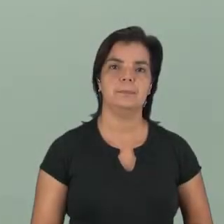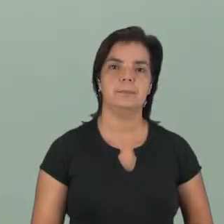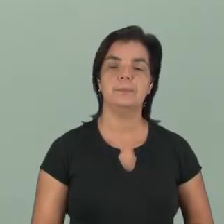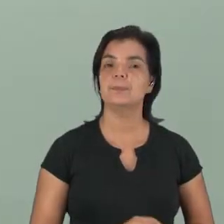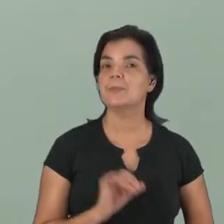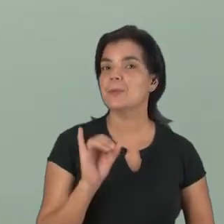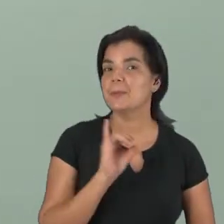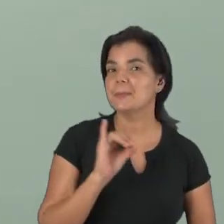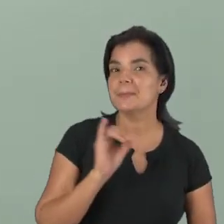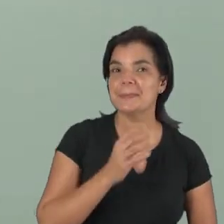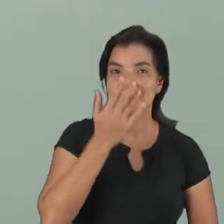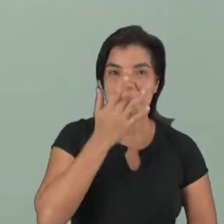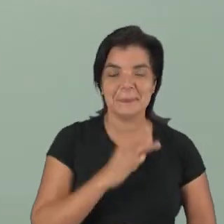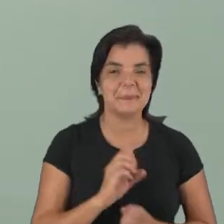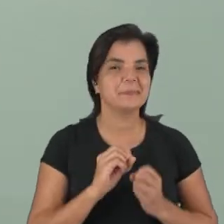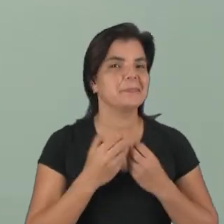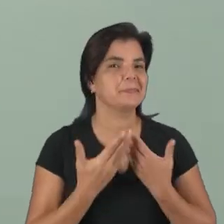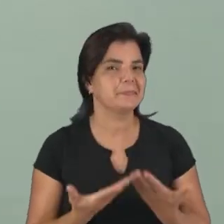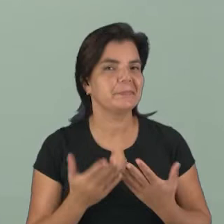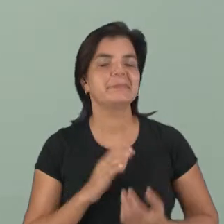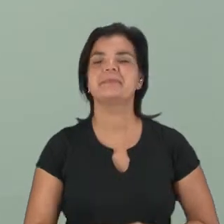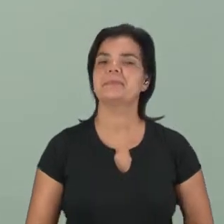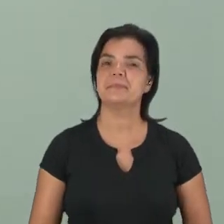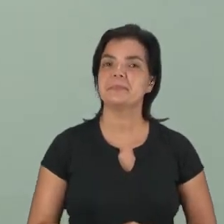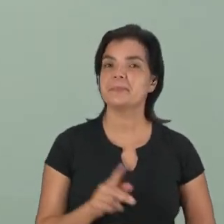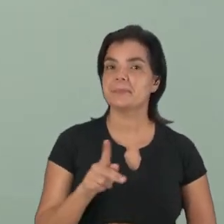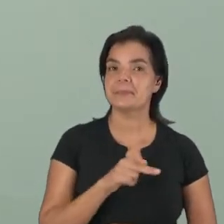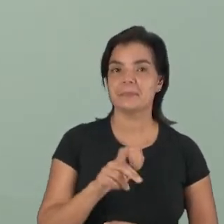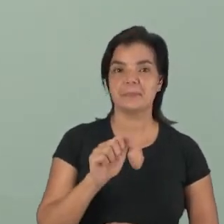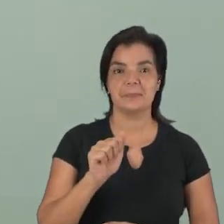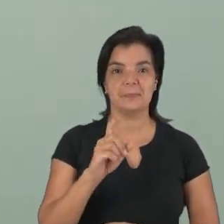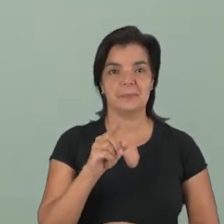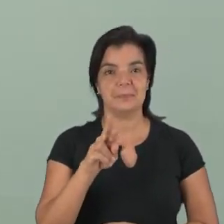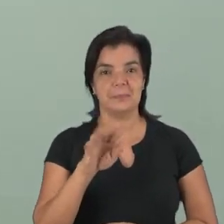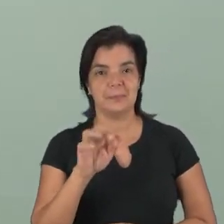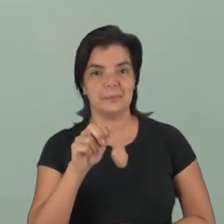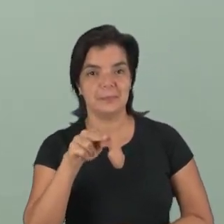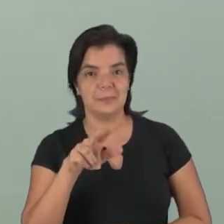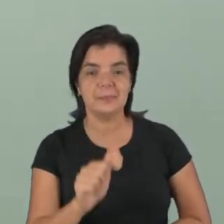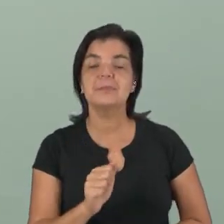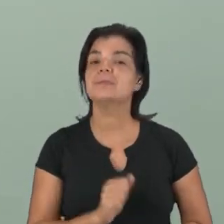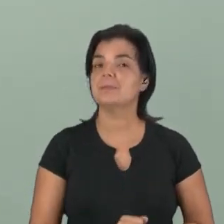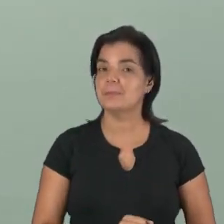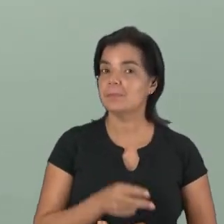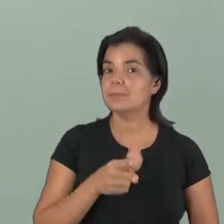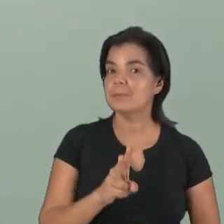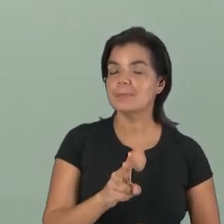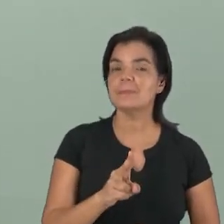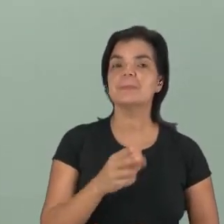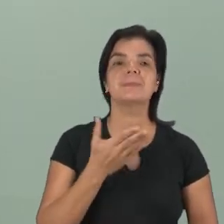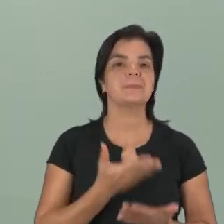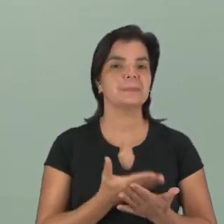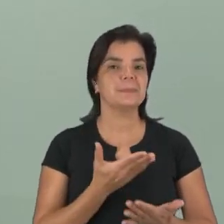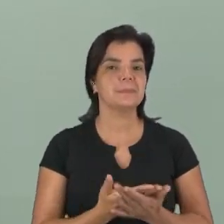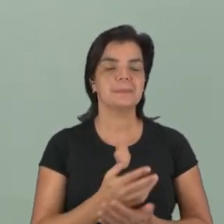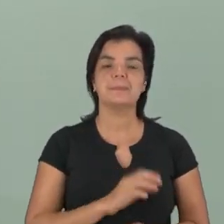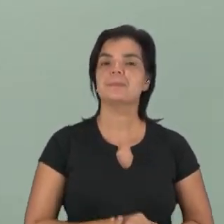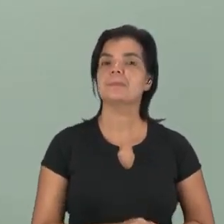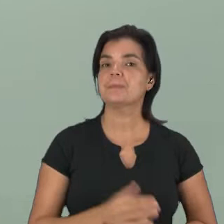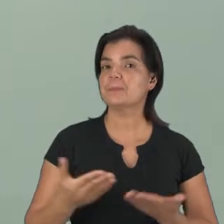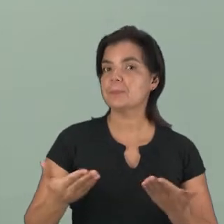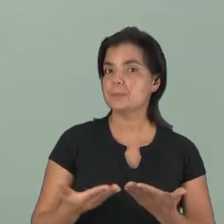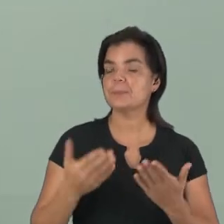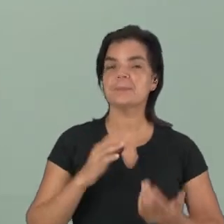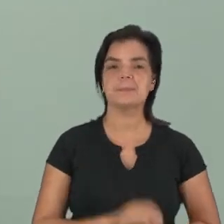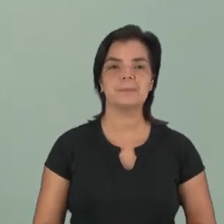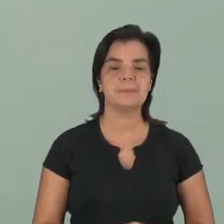o Olá crianças tudo bem com vocês sou a professora Adriana estou de volta para dar continuidade à nossa aula de